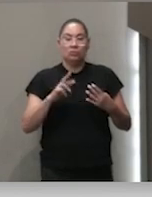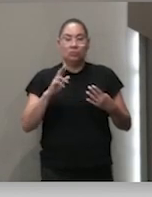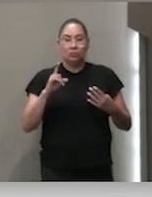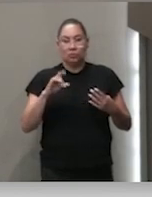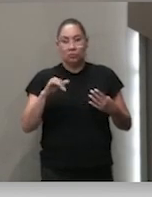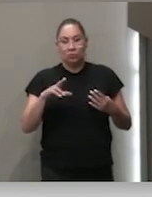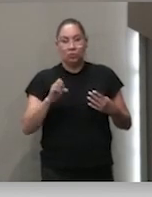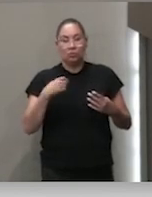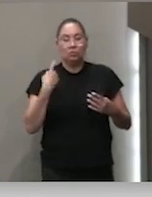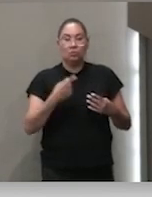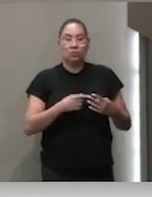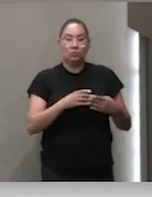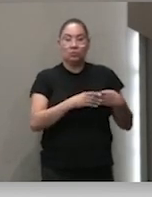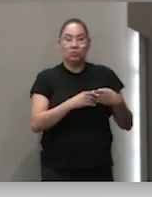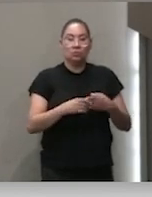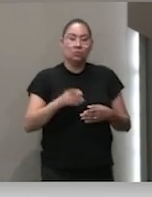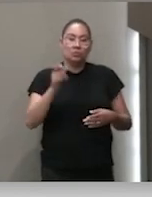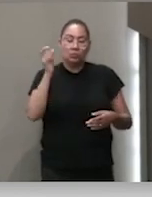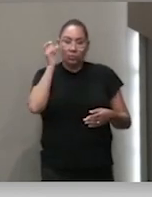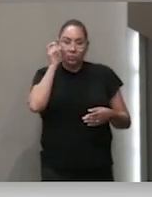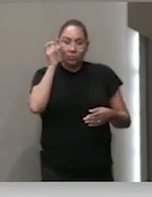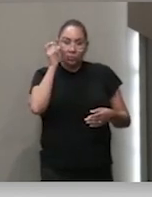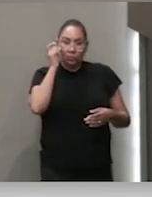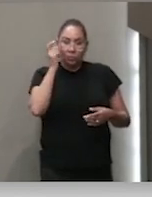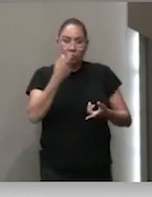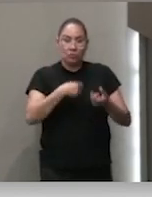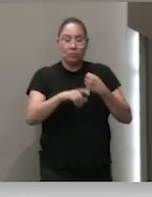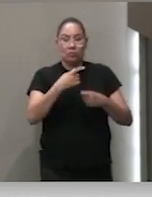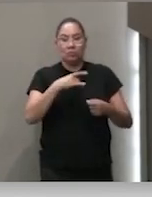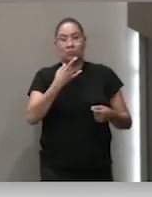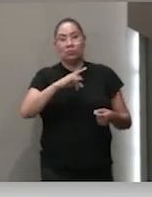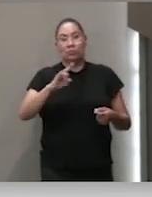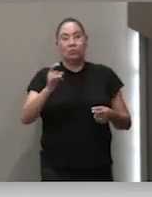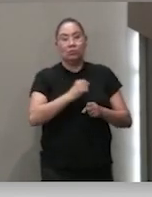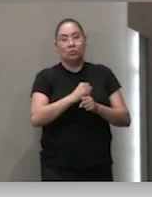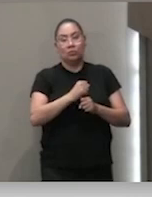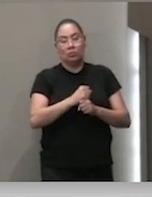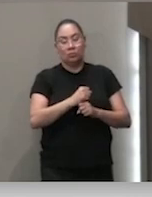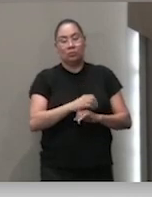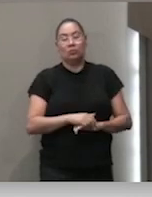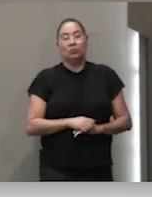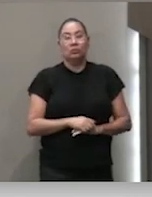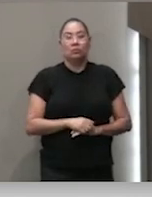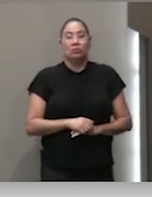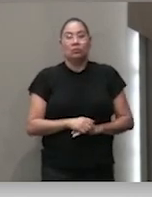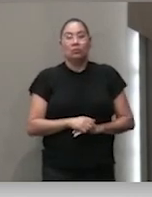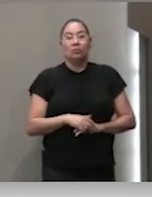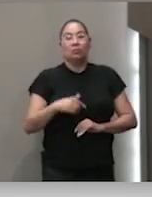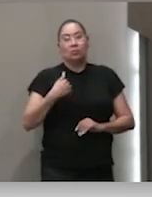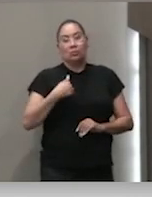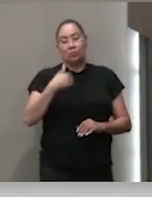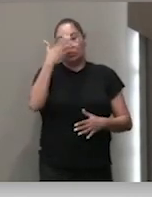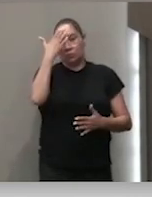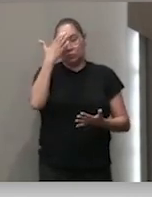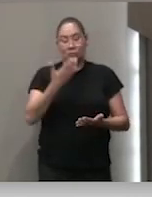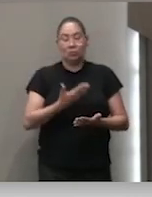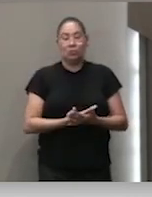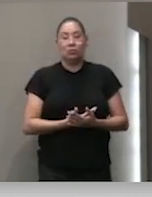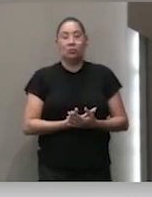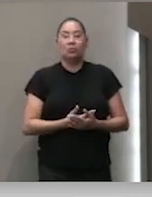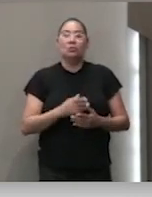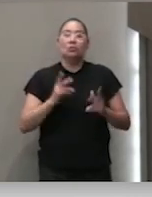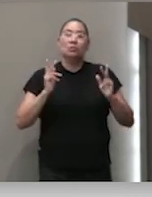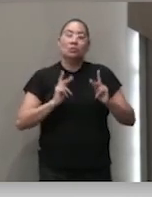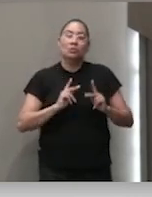perto a atual administração nesses últimos anos, sendo da oposição, eu acredito que o